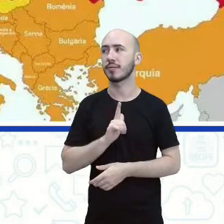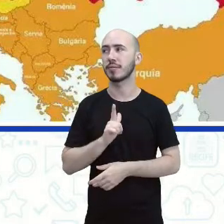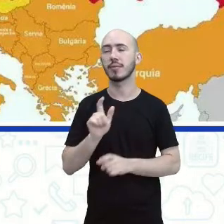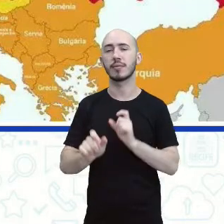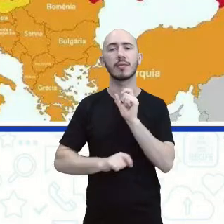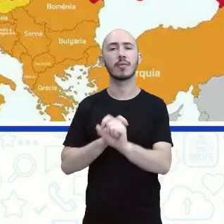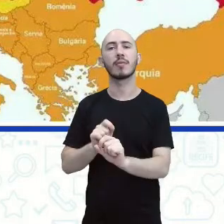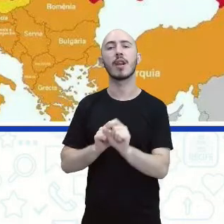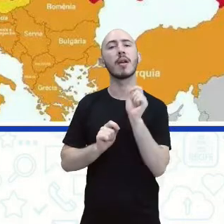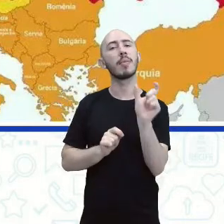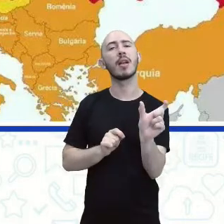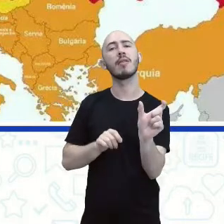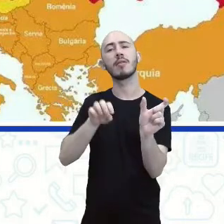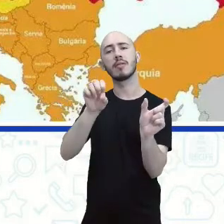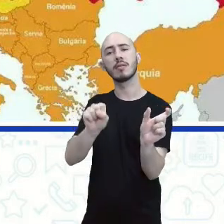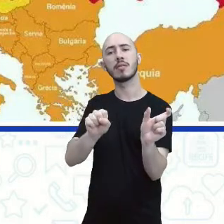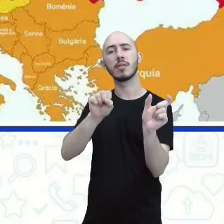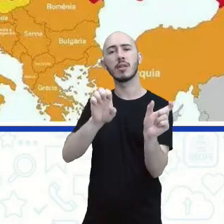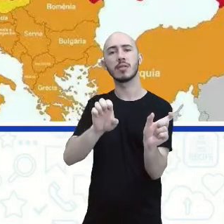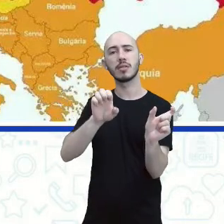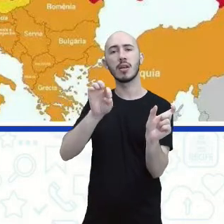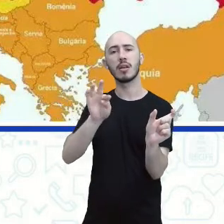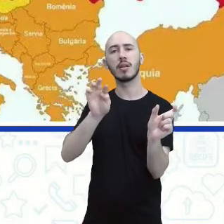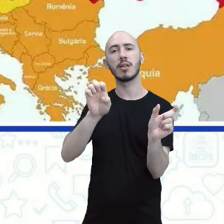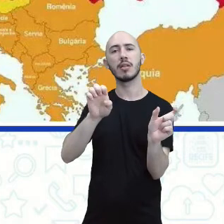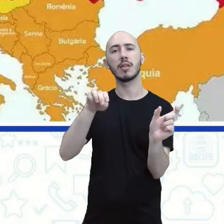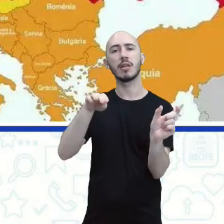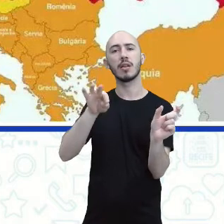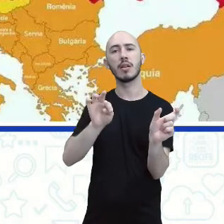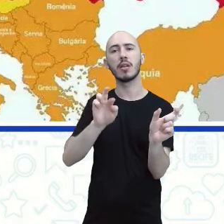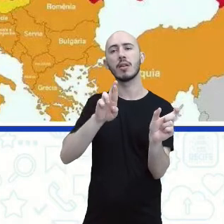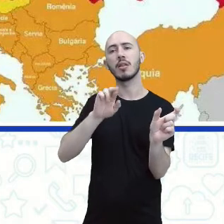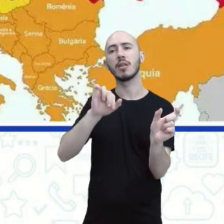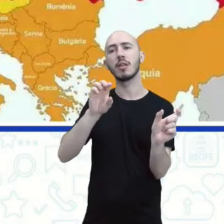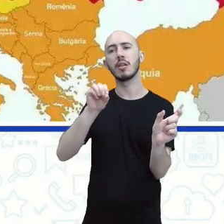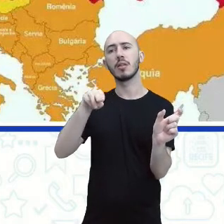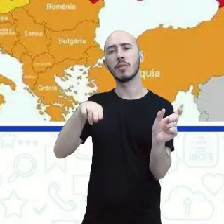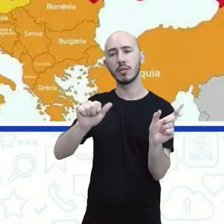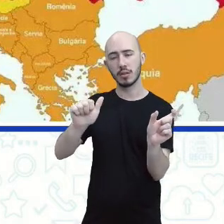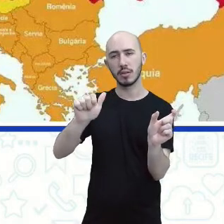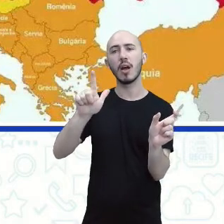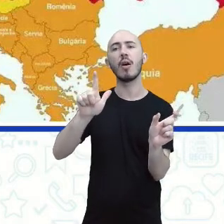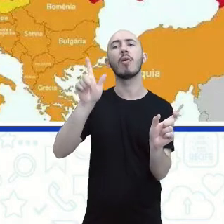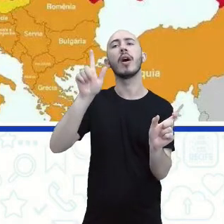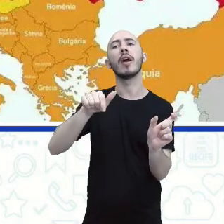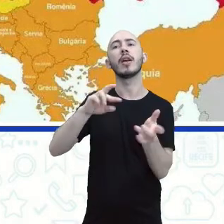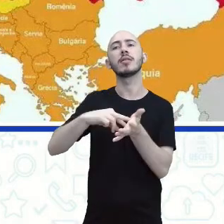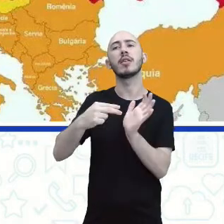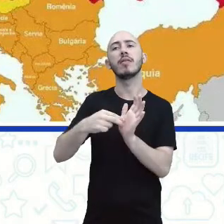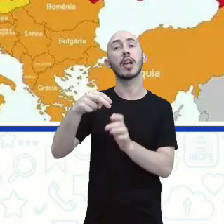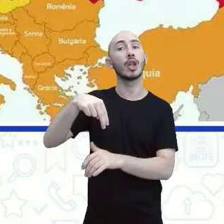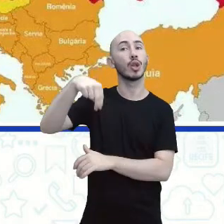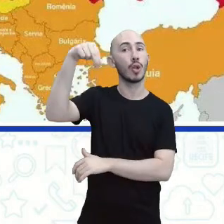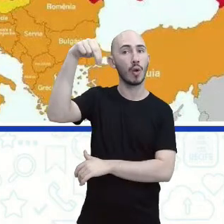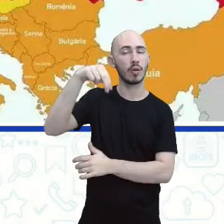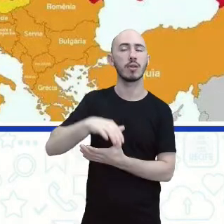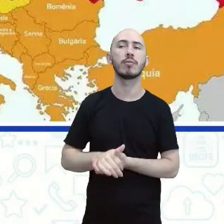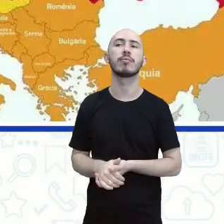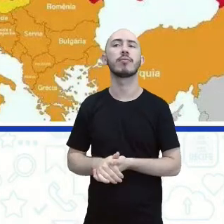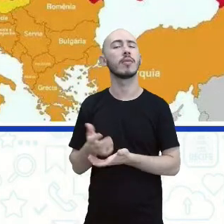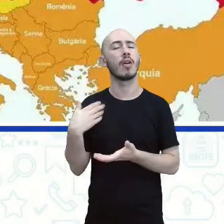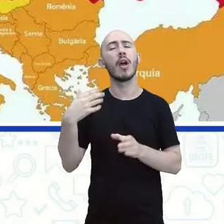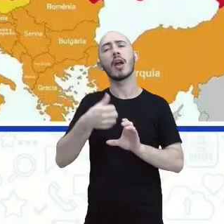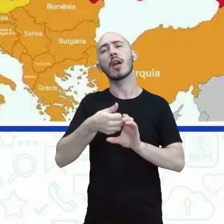setentrional, vocês já sabem que é norte, né? Vocês nunca esquecem disso, né? E, enfim, professor, toda essa característica, né,